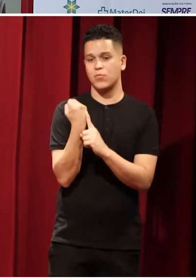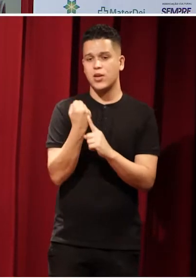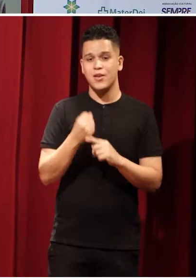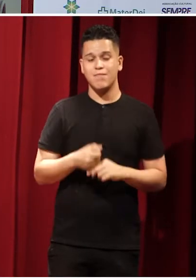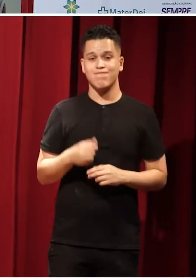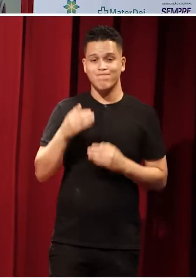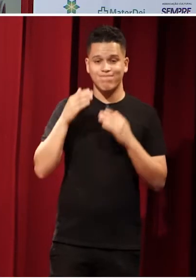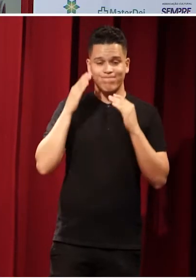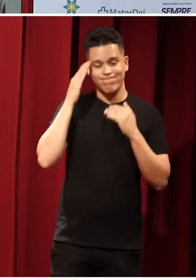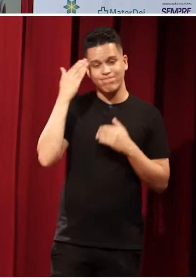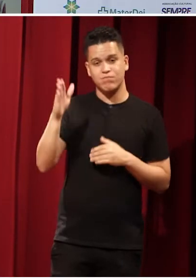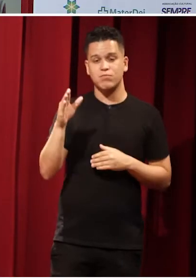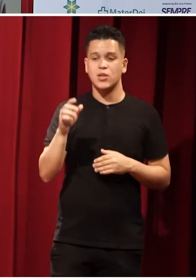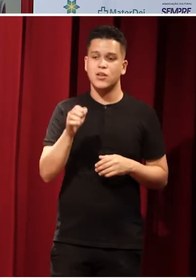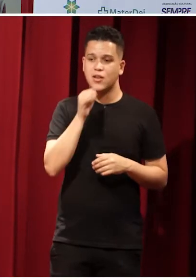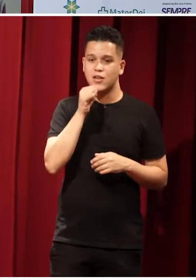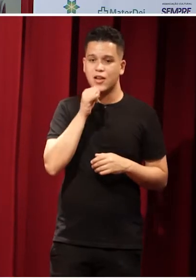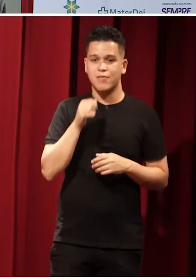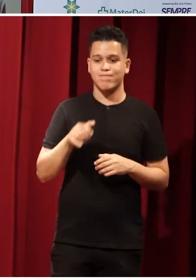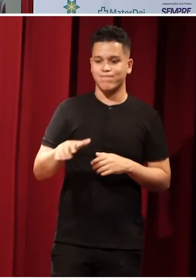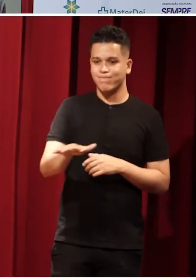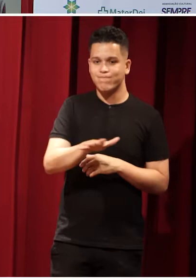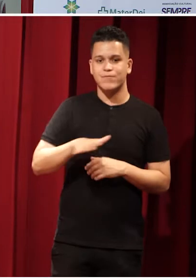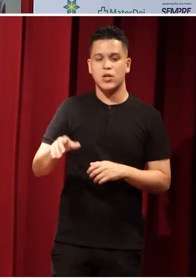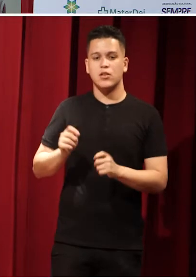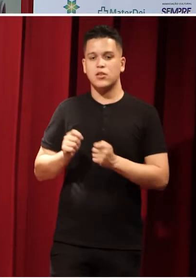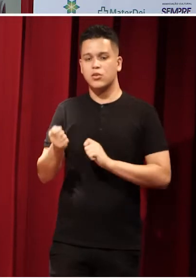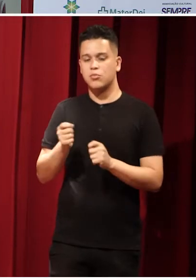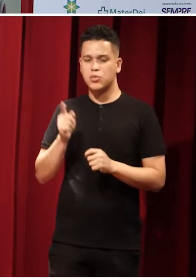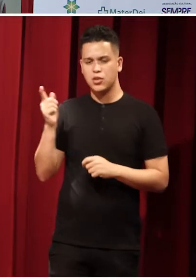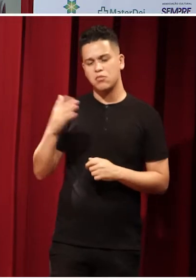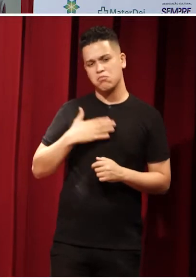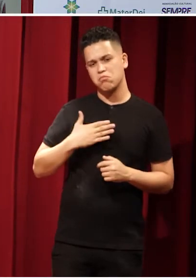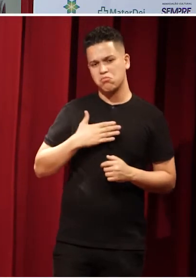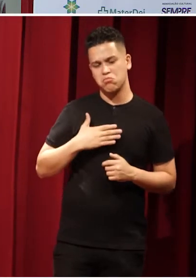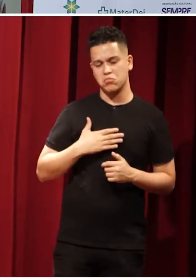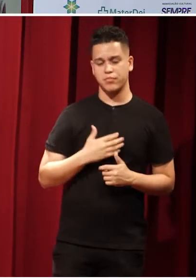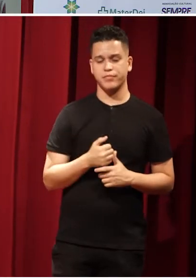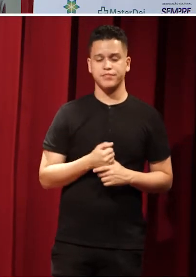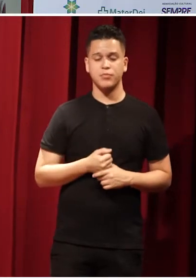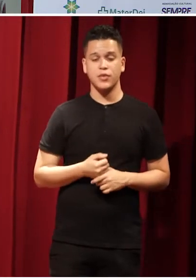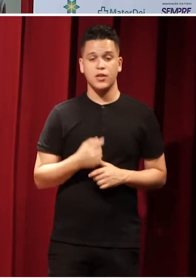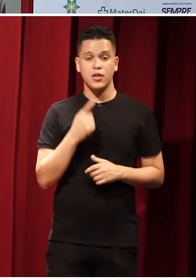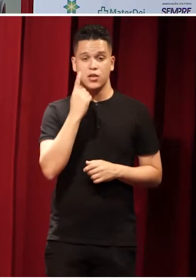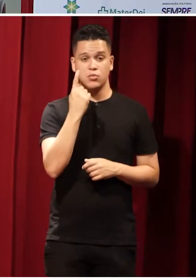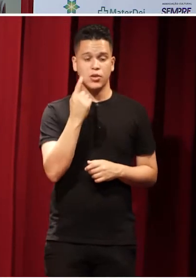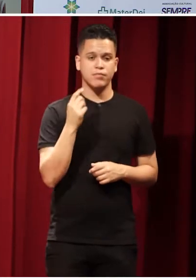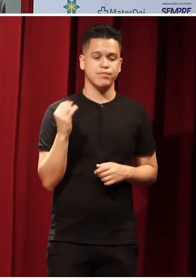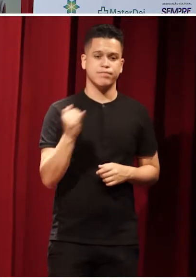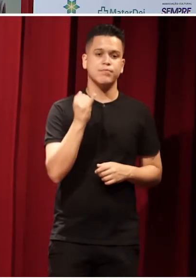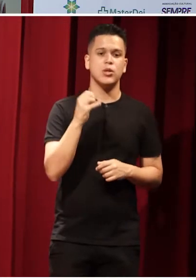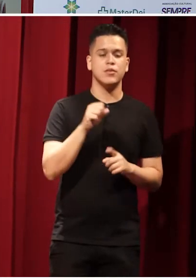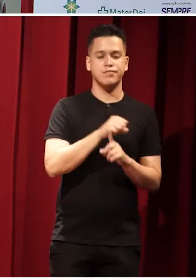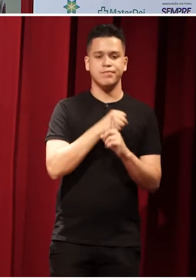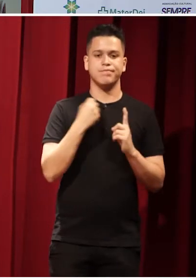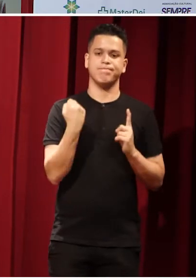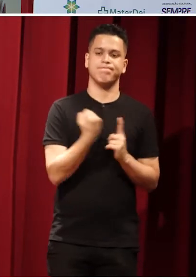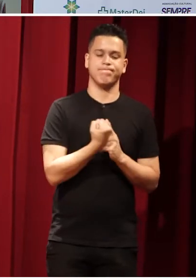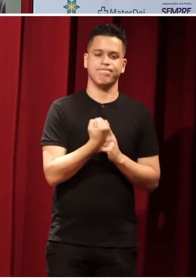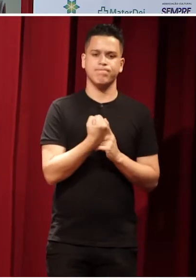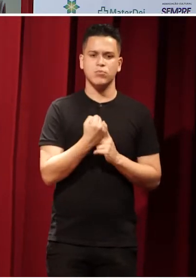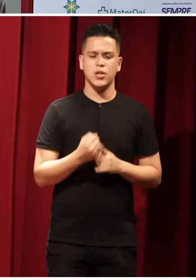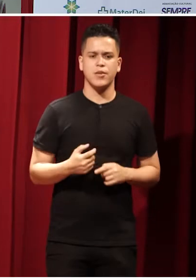sociais no departamento de economia, particularmente, no meu caso, sociologia da vida econômica. E uma coisa